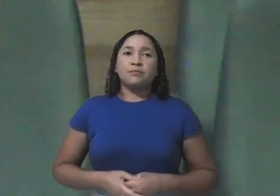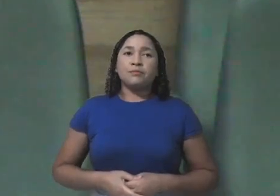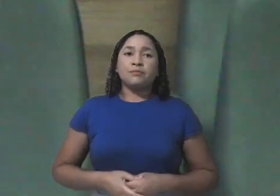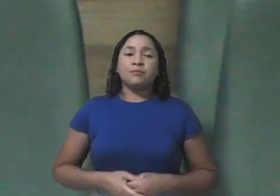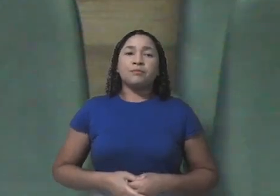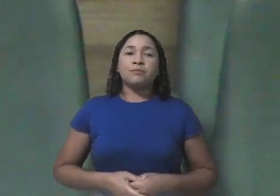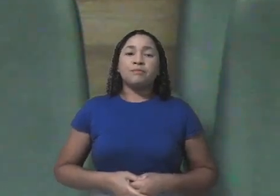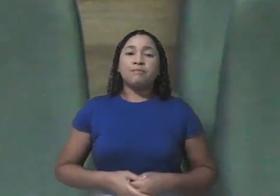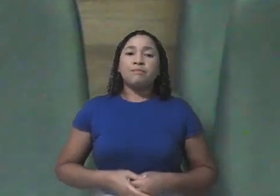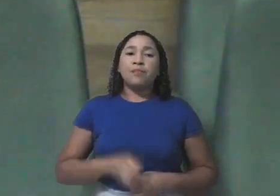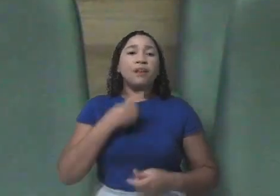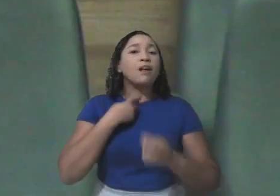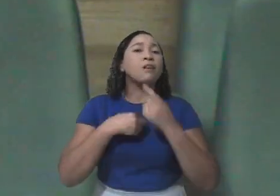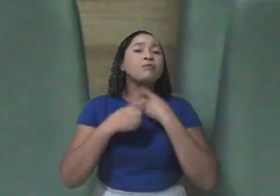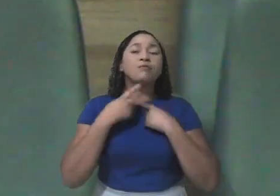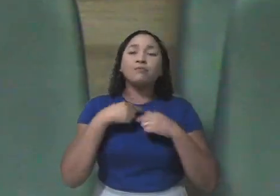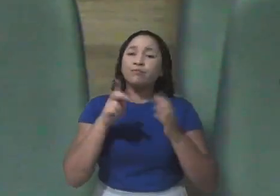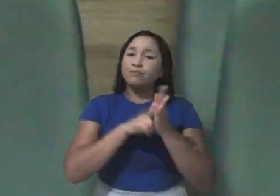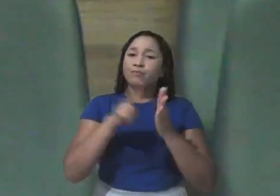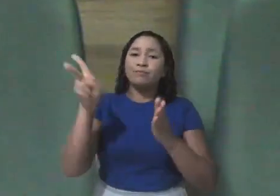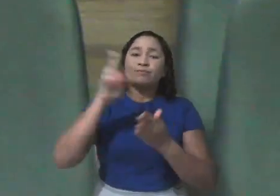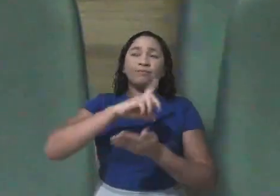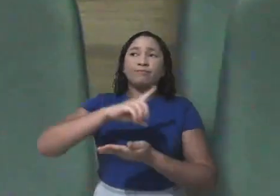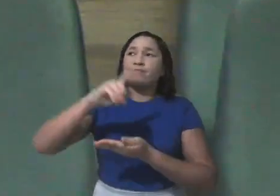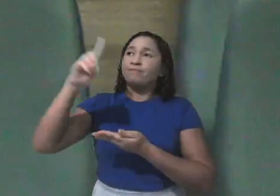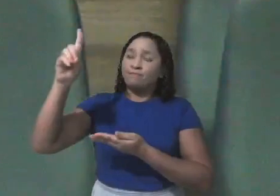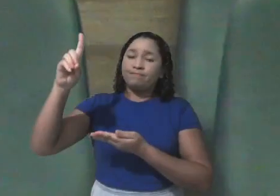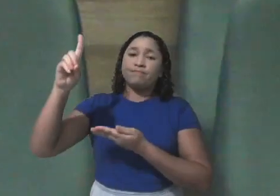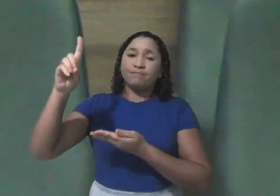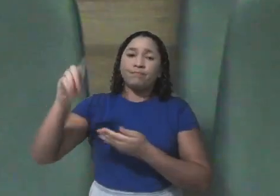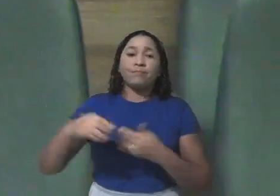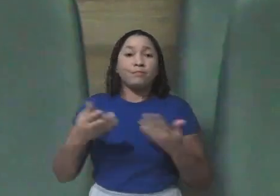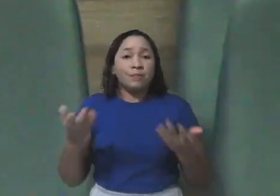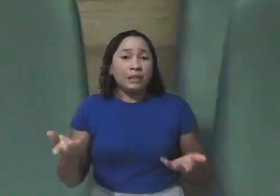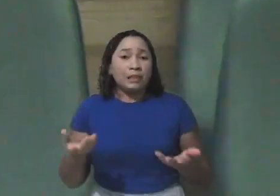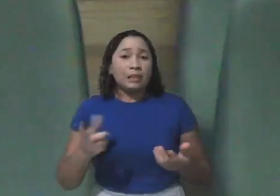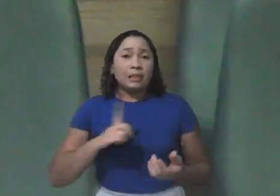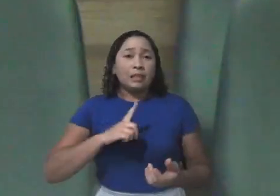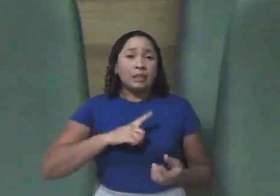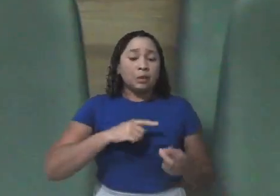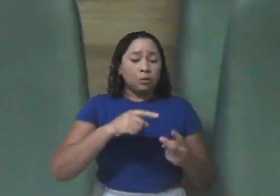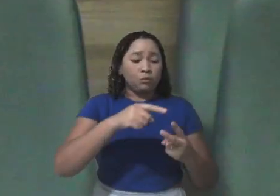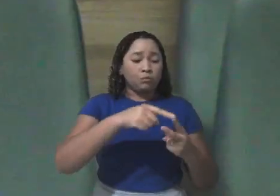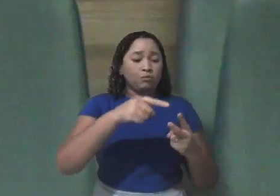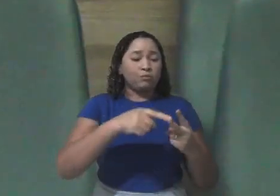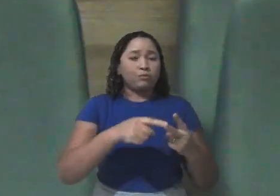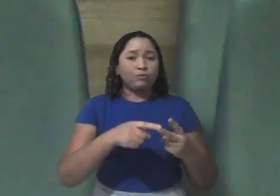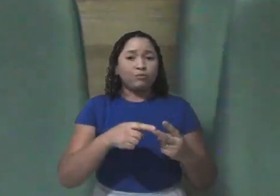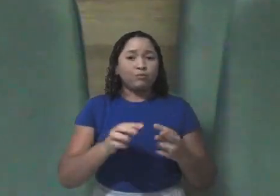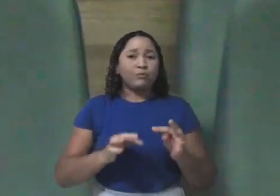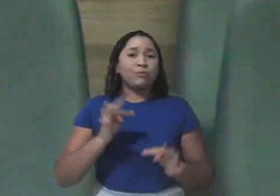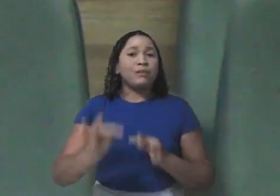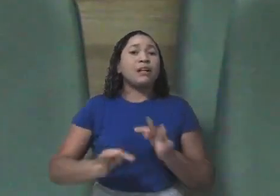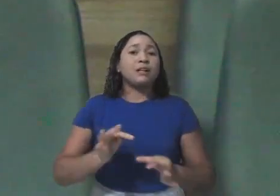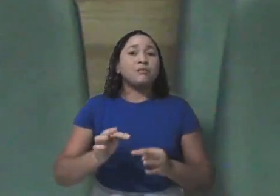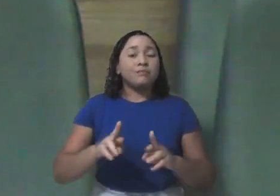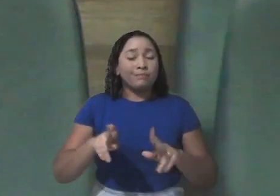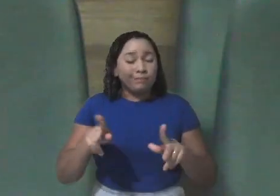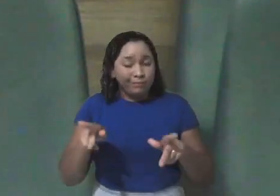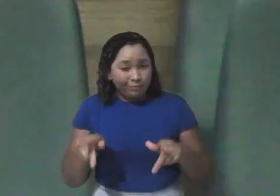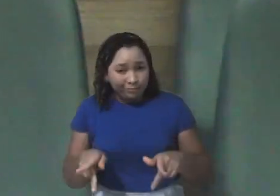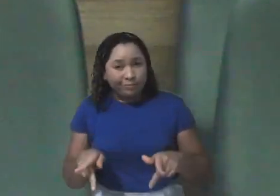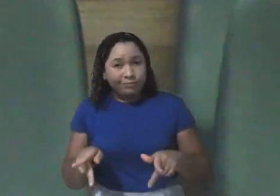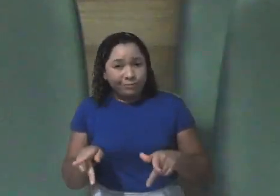sua vontade. Então, são dois tratamentos distintos. As 70 semanas de